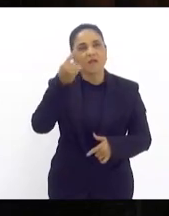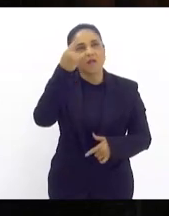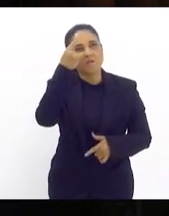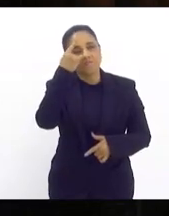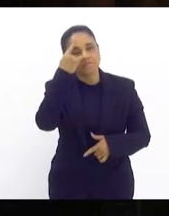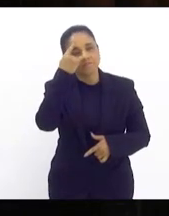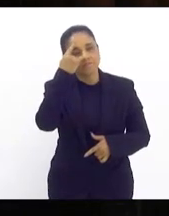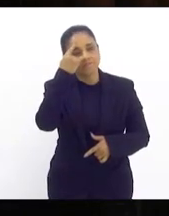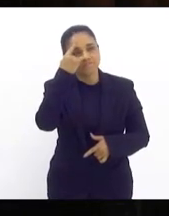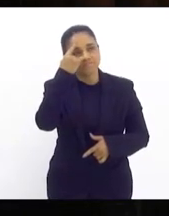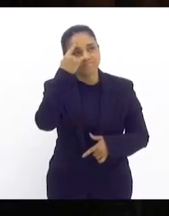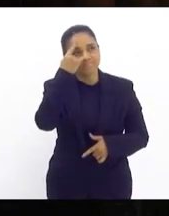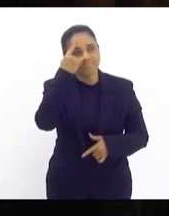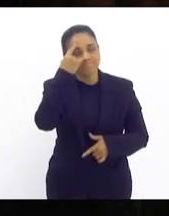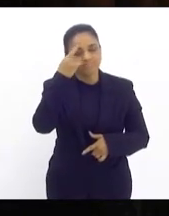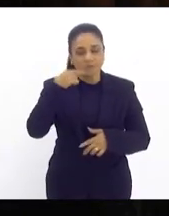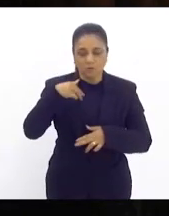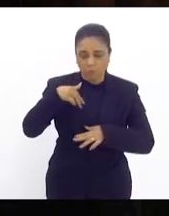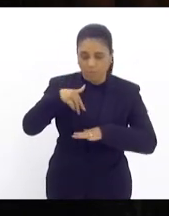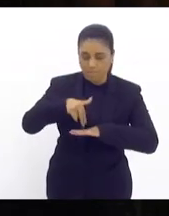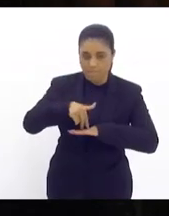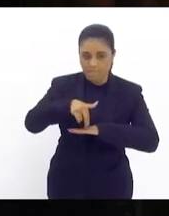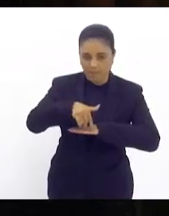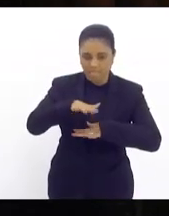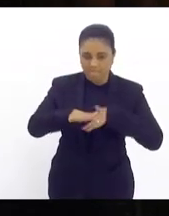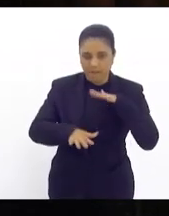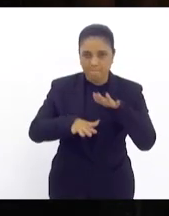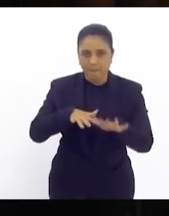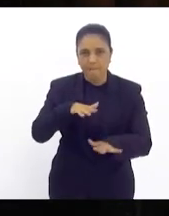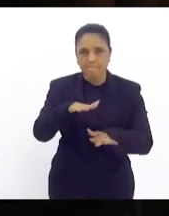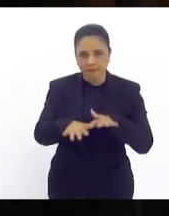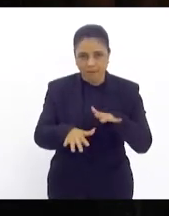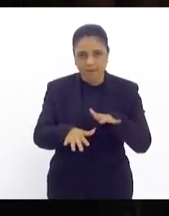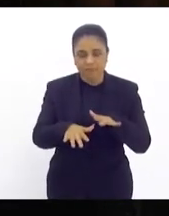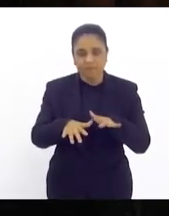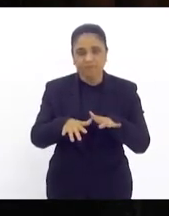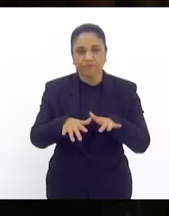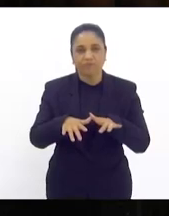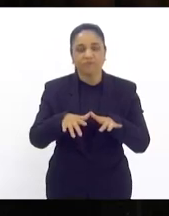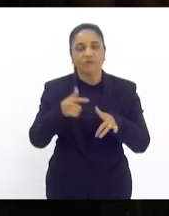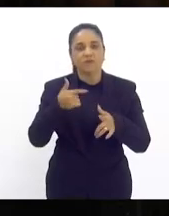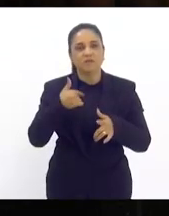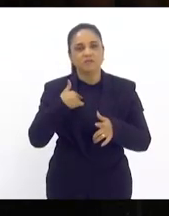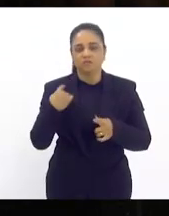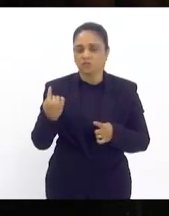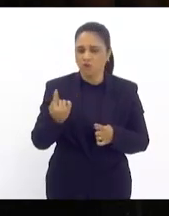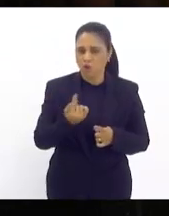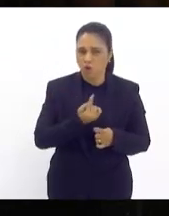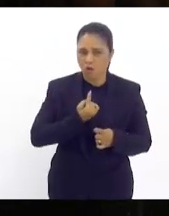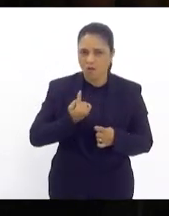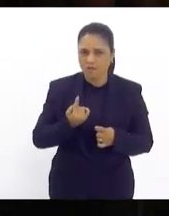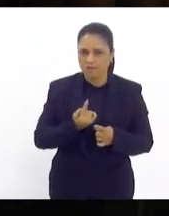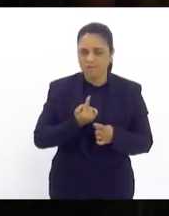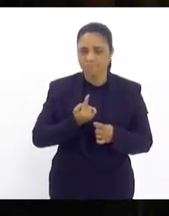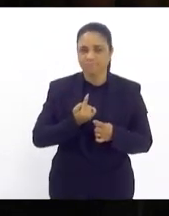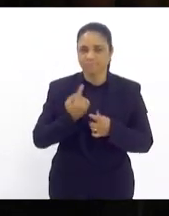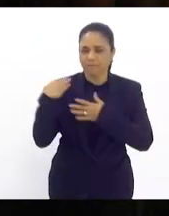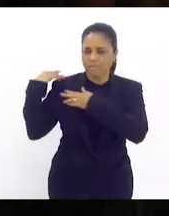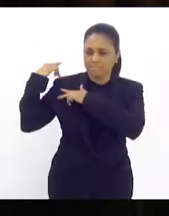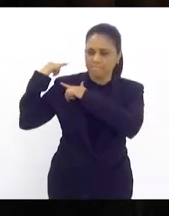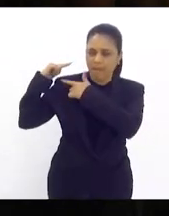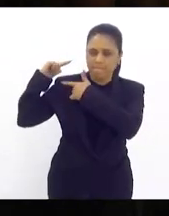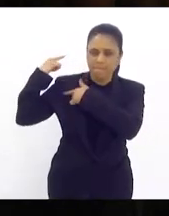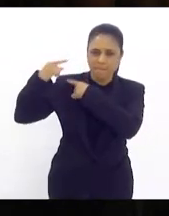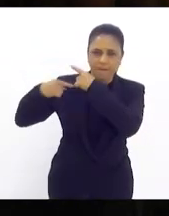onde os pés pisam isso quer dizer que as nossas raízes fazem muito sentido